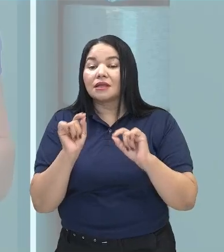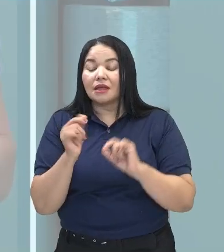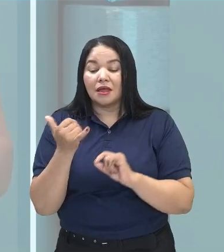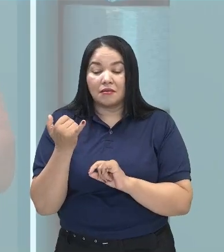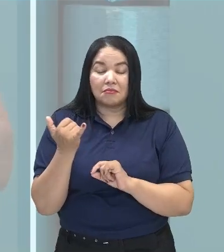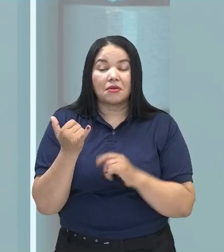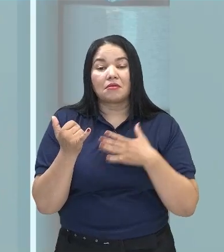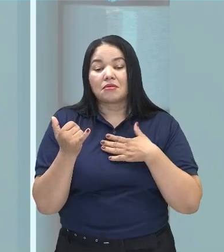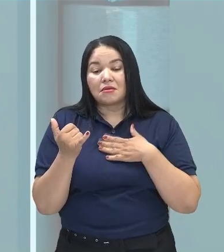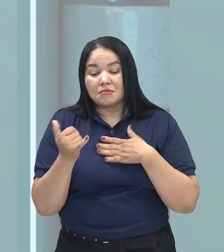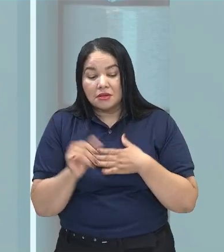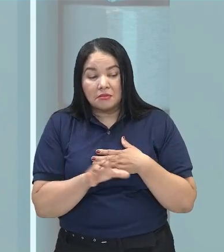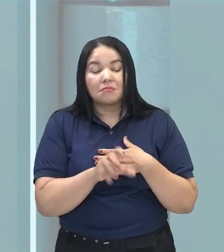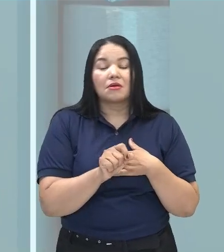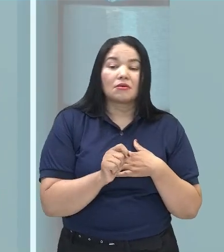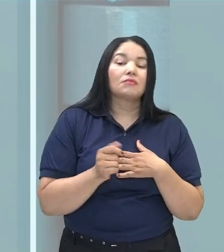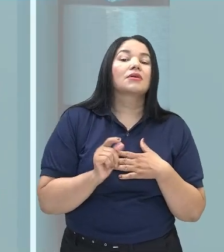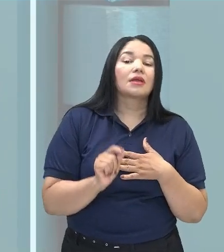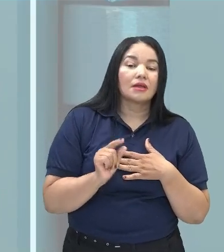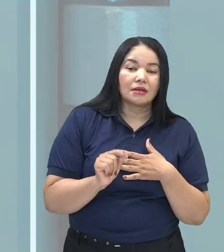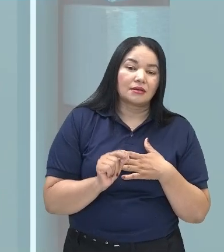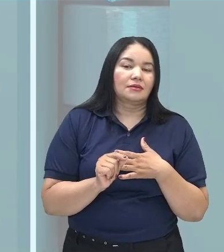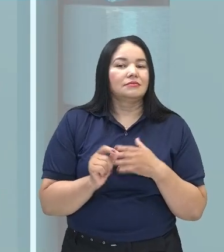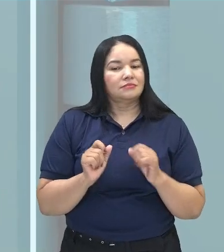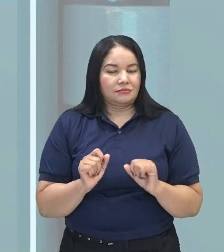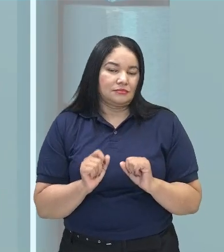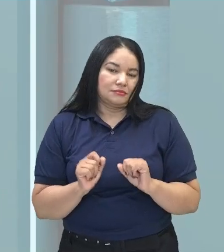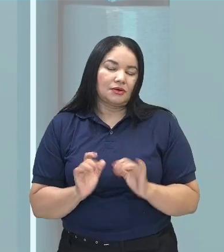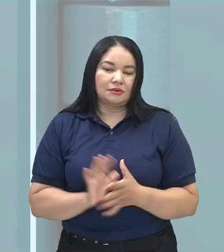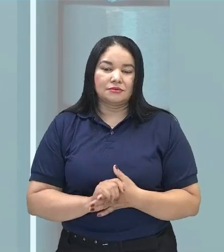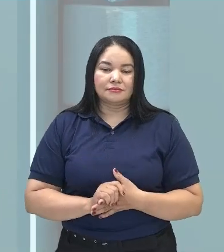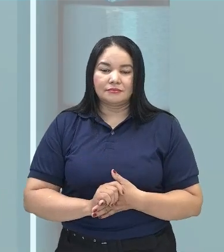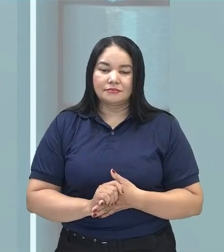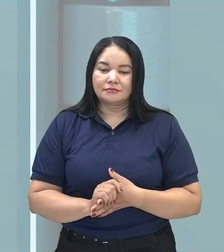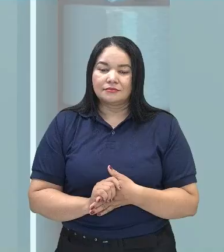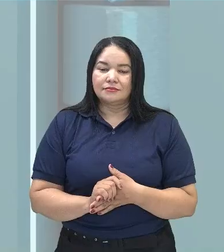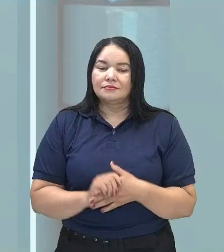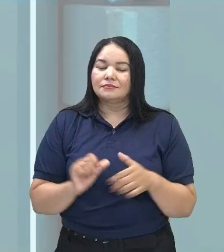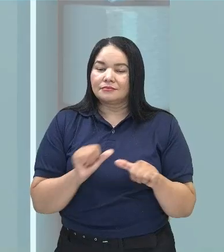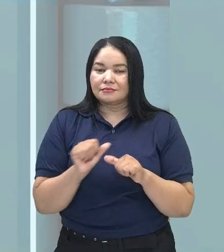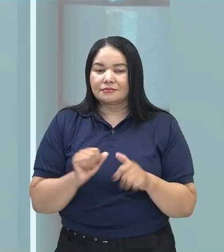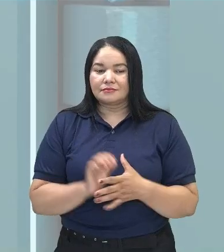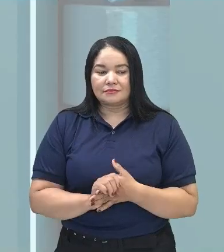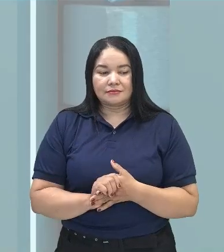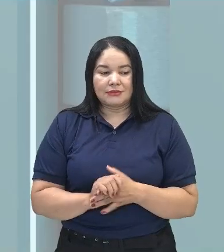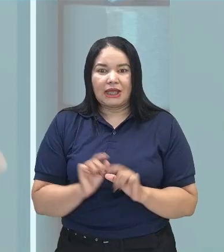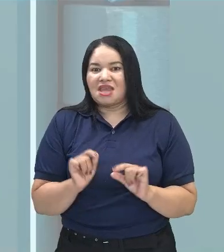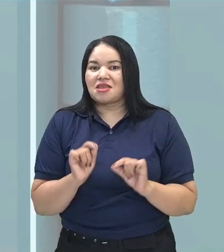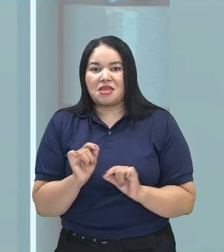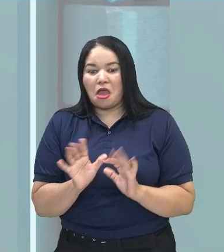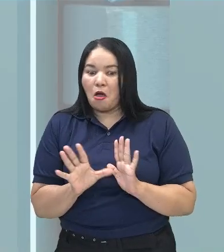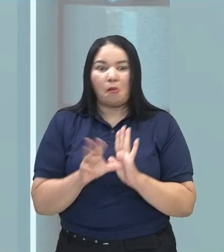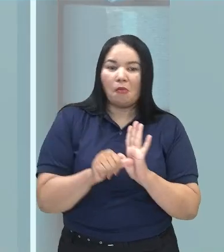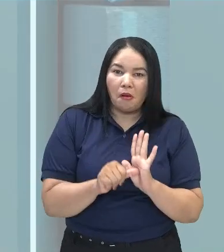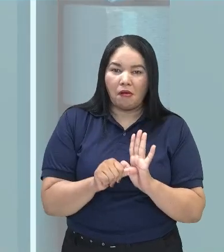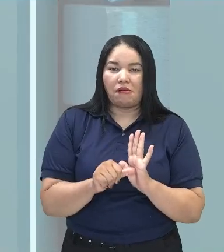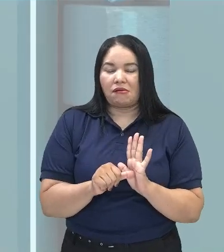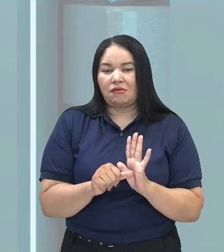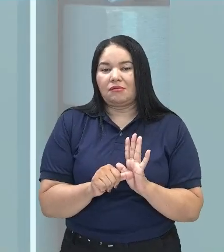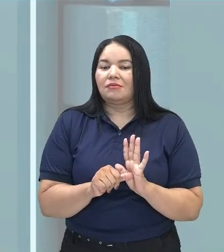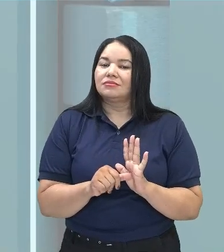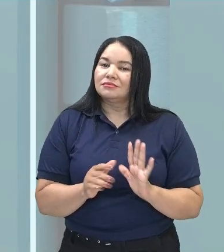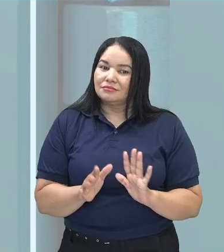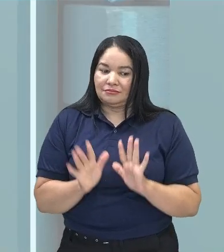fica mais amena a situação do que quem roubou minha caneta, né? Então as pessoas já